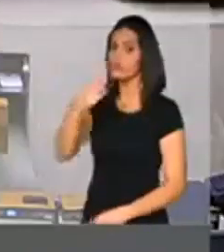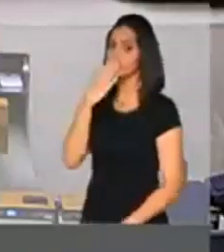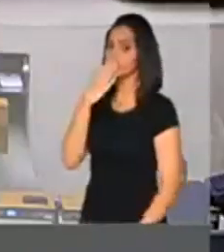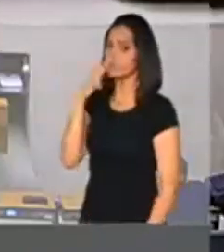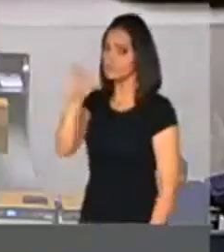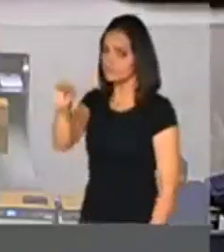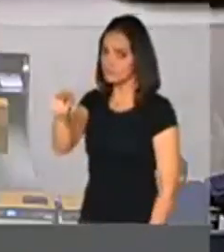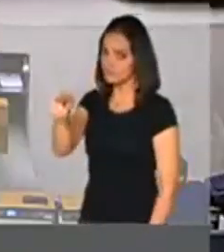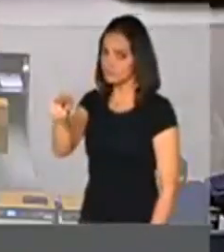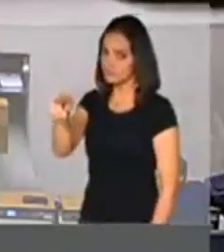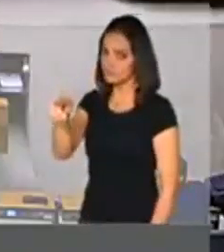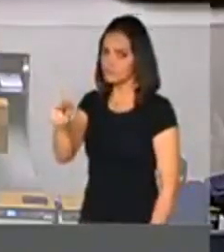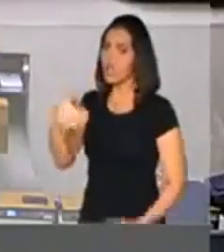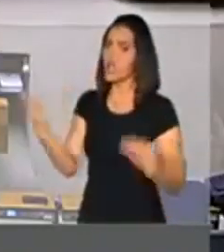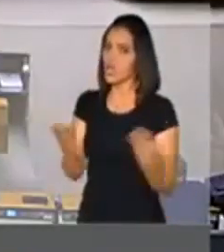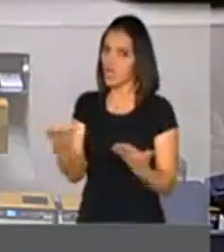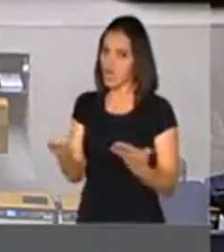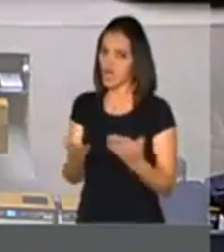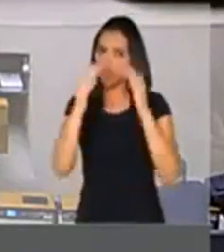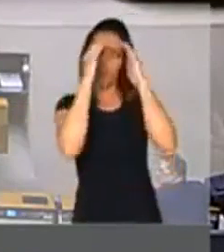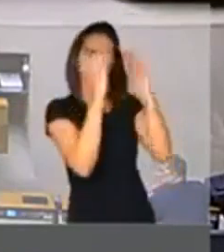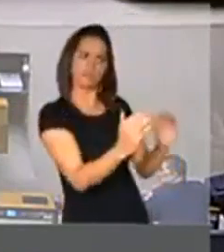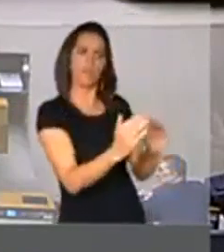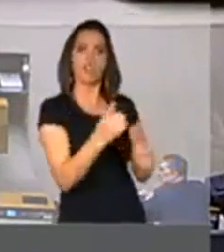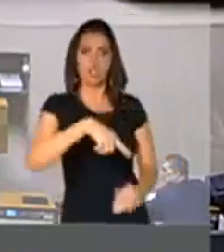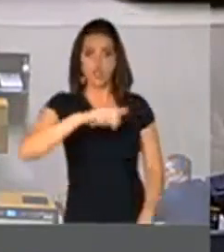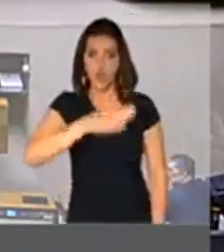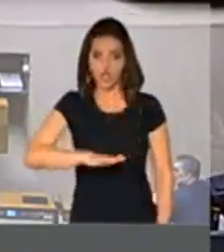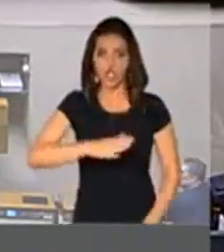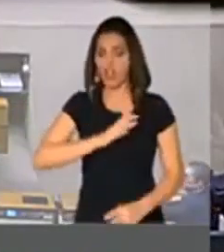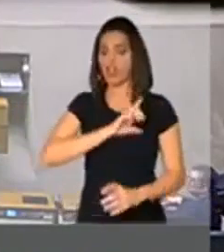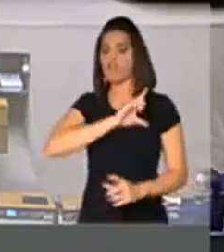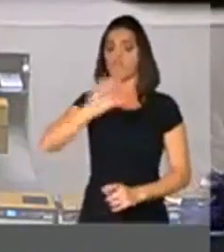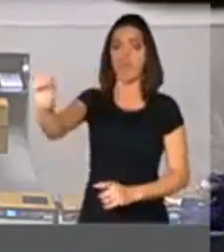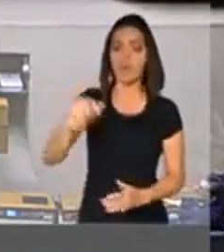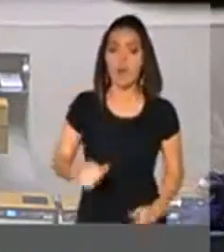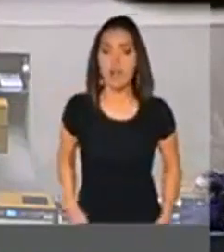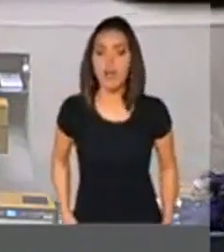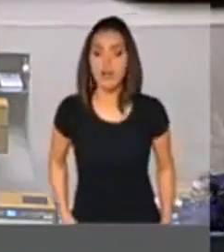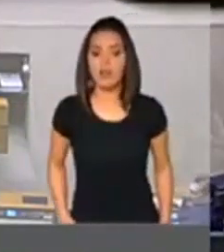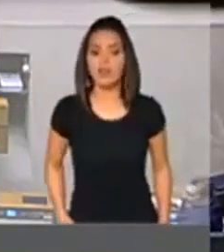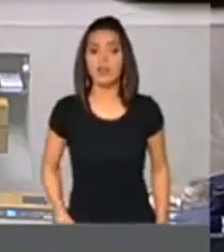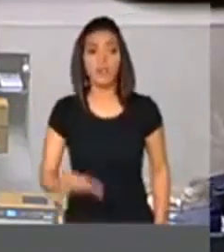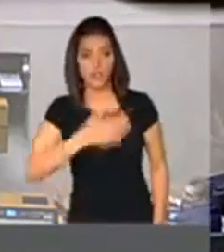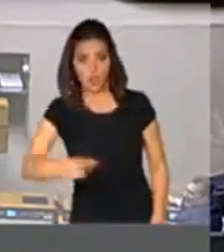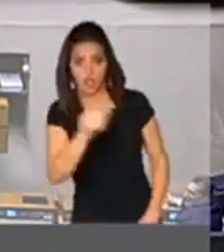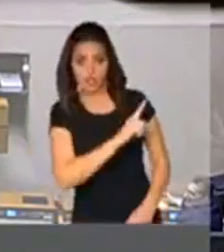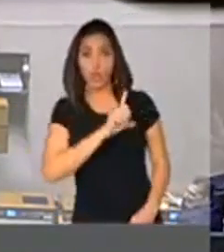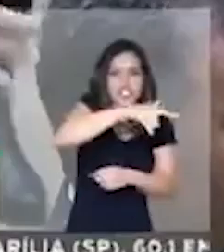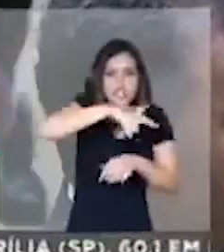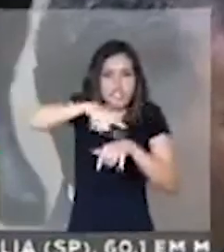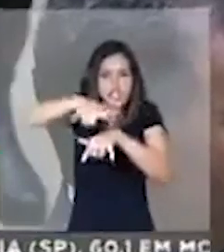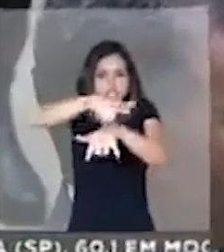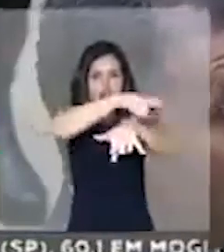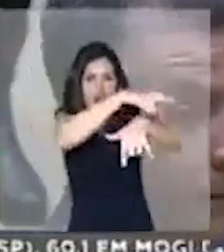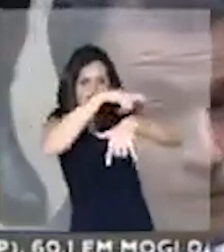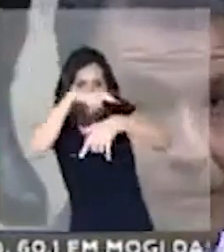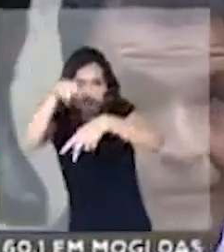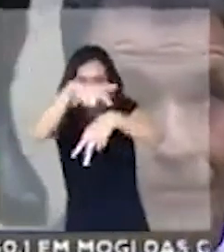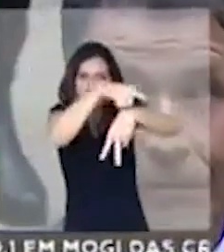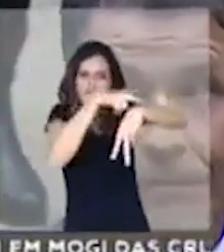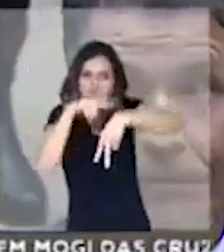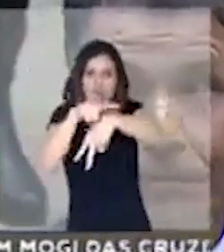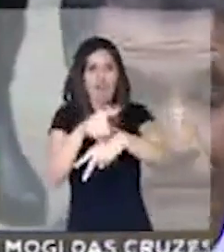Deputado Gilberto está falando. Vivendo agora. Você não gostou? Problema de vossa excelência. Você não gostou? Fecha a boca você. Tome vergonha